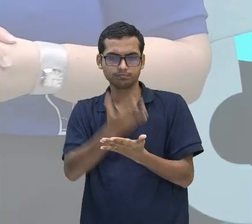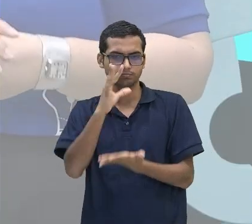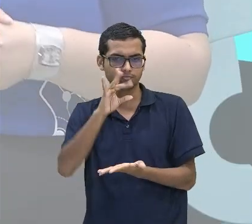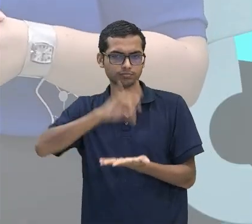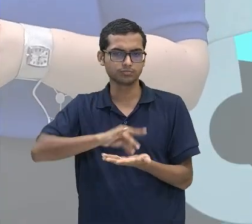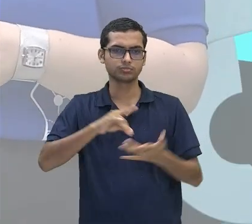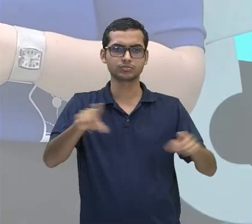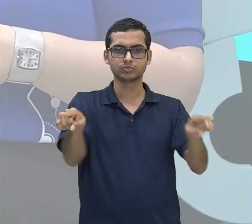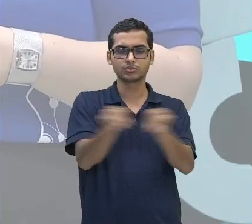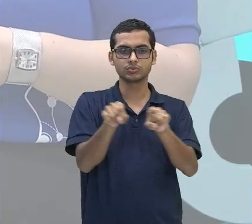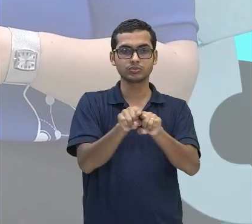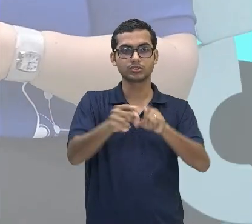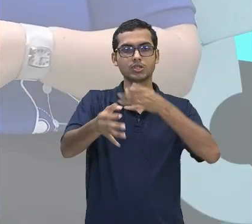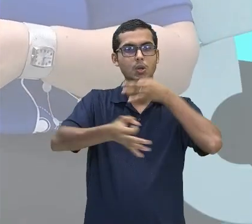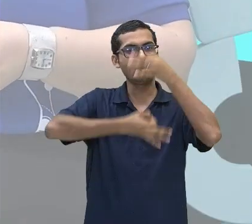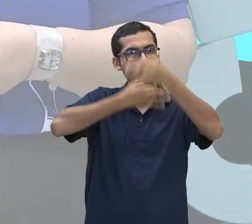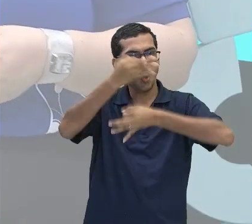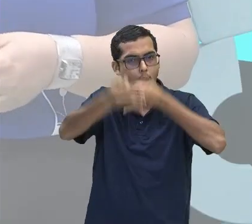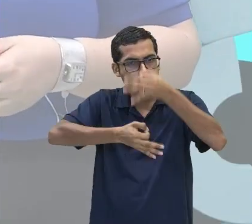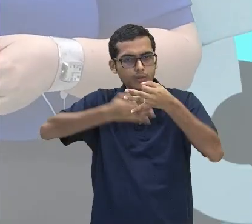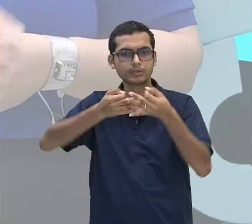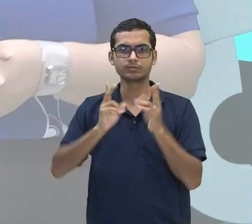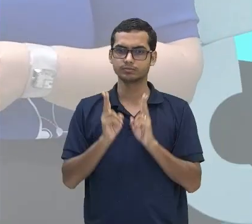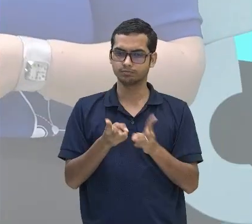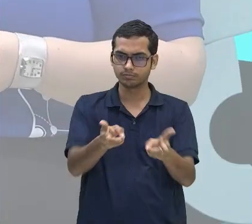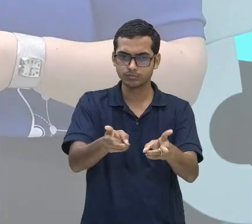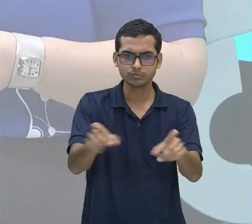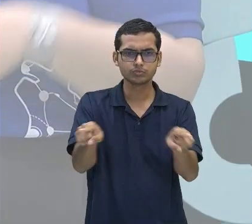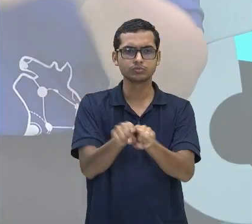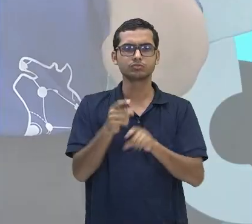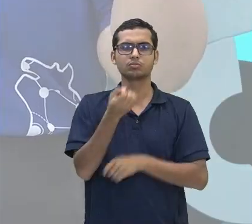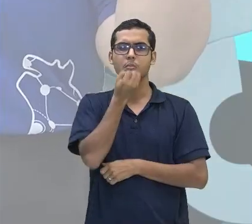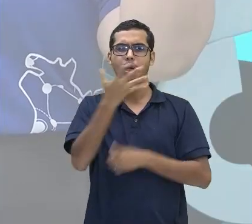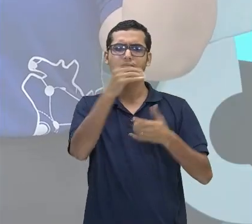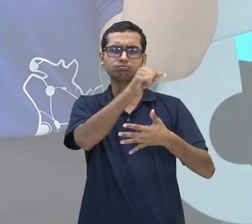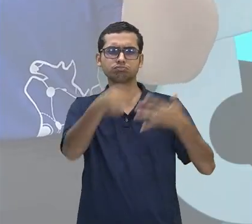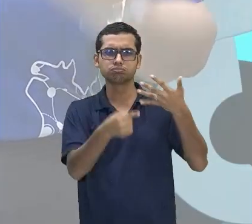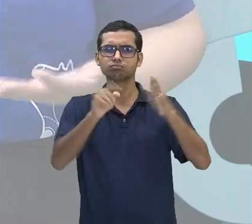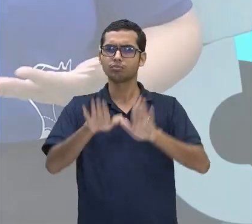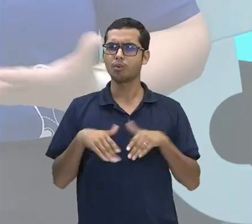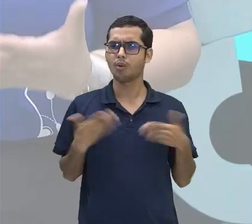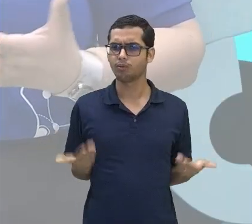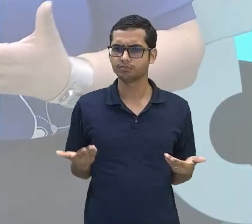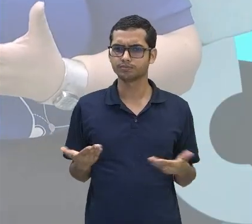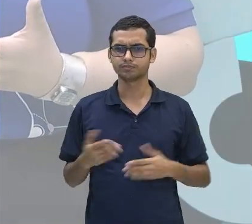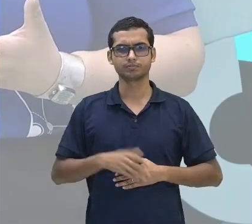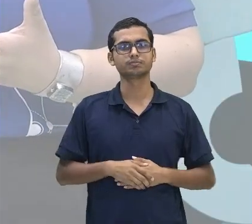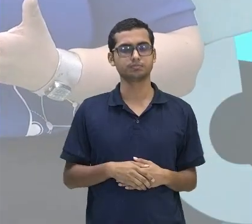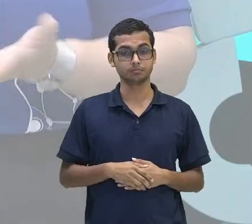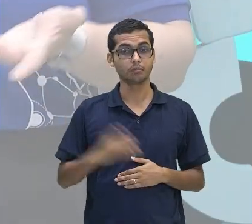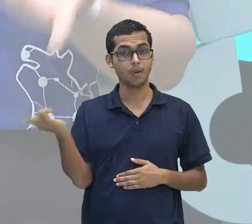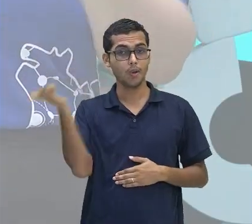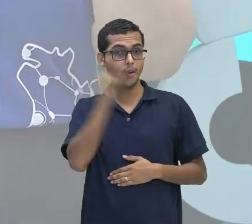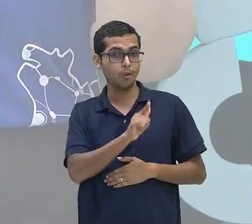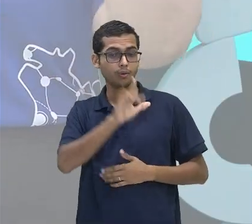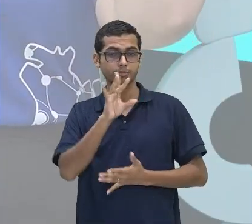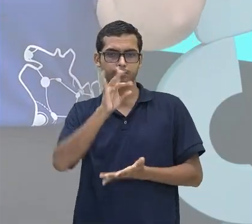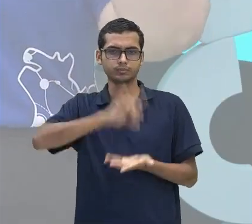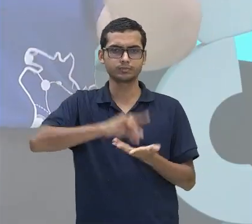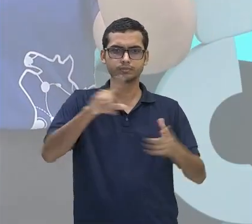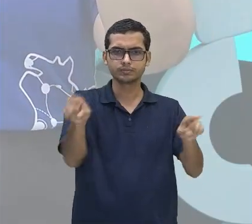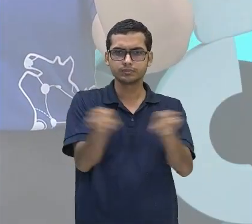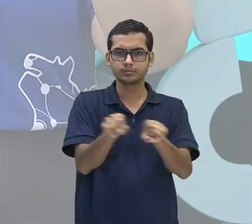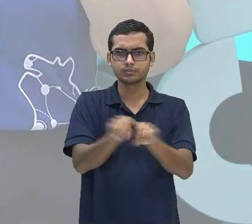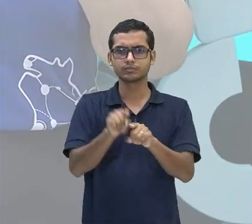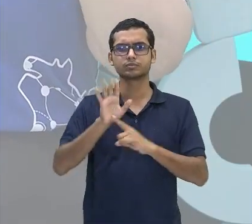da forte argumentação. Então, quais são os benefícios? Não é? Quais são os benefícios que isso vai me trazer? Ou melhor,